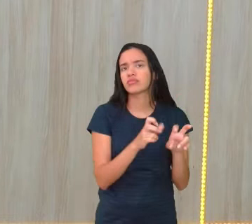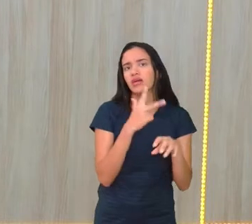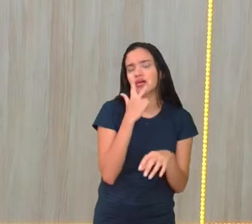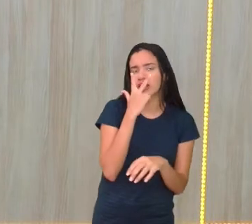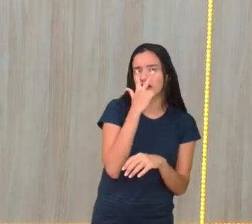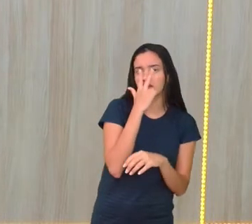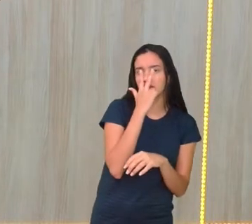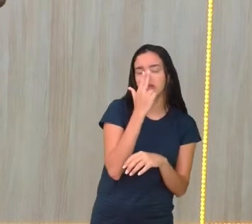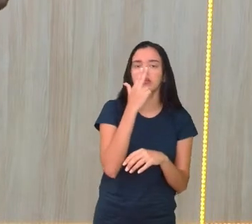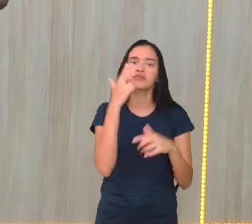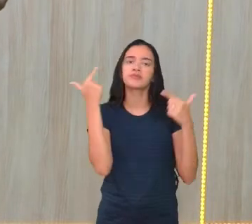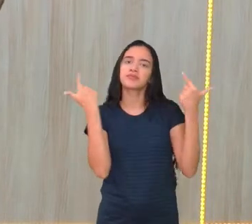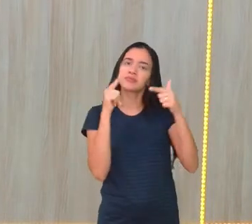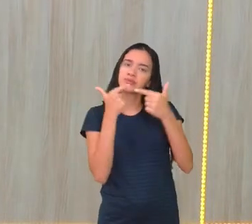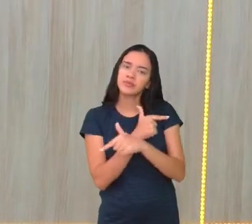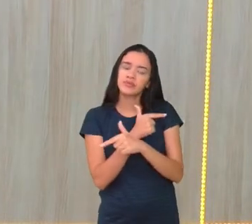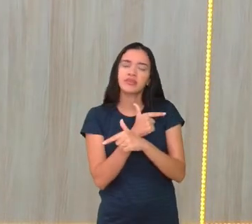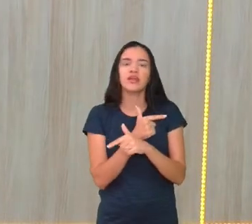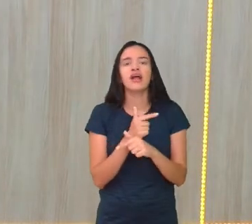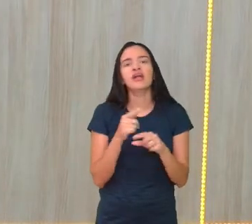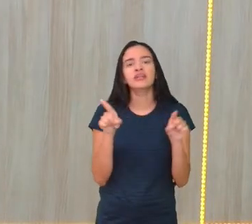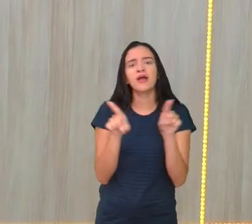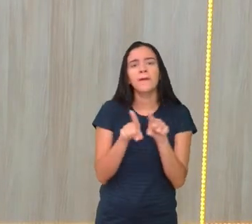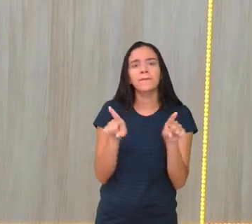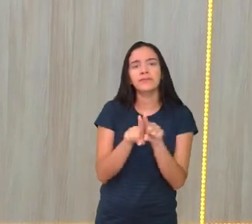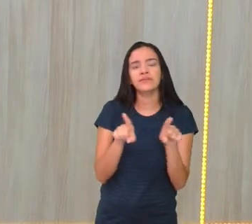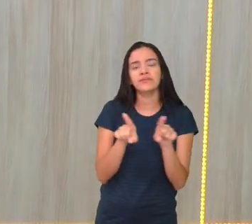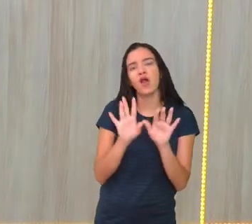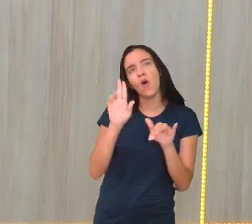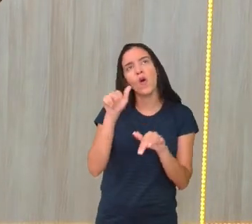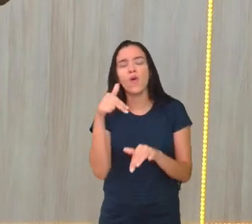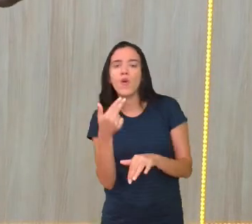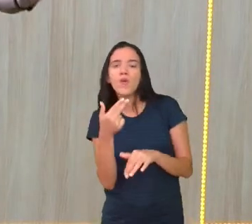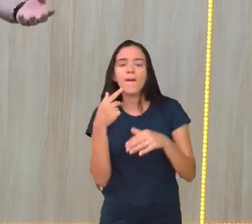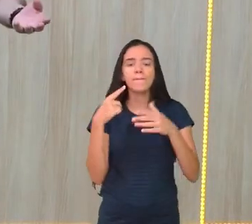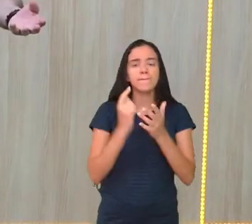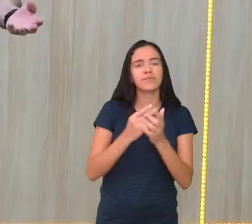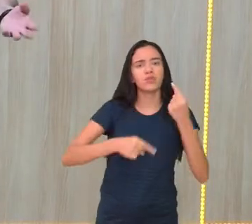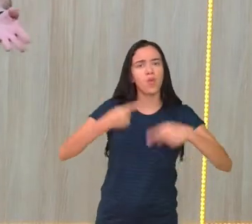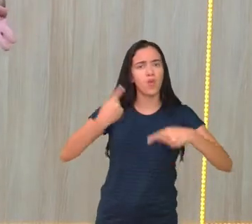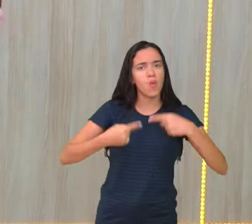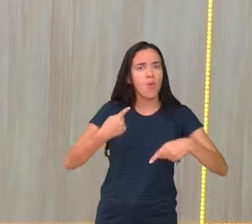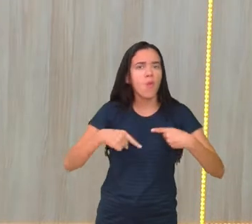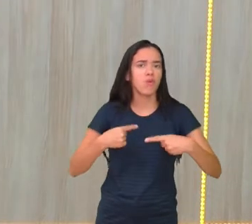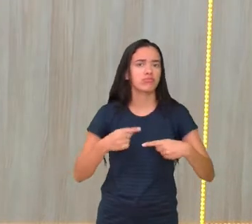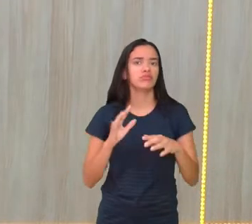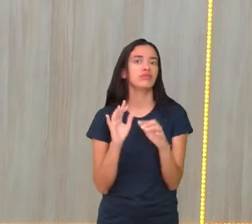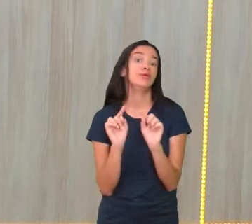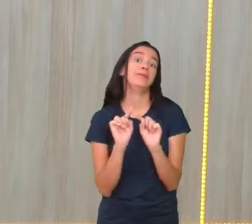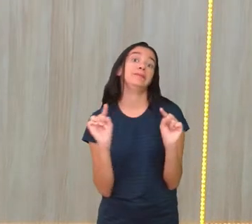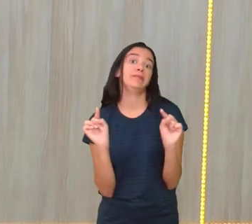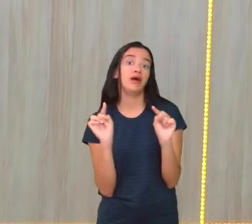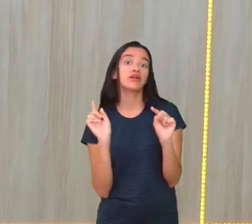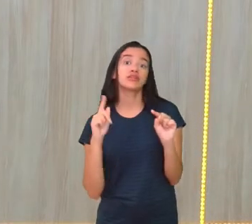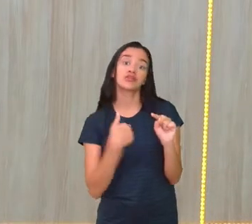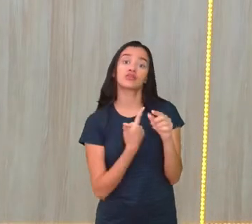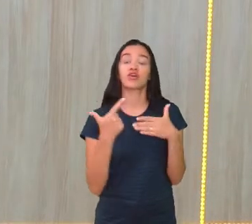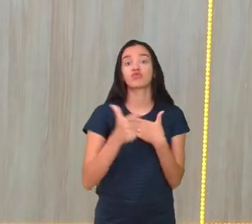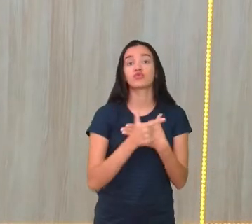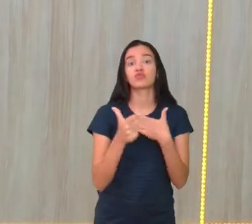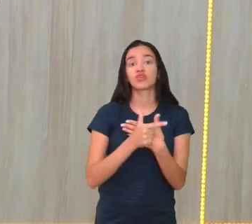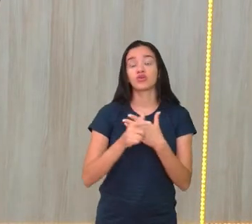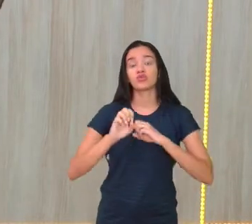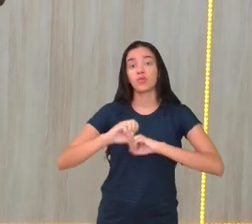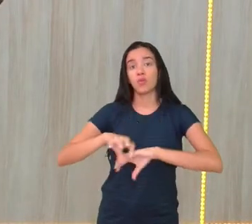parecer engraçados, absurdos ou polêmicos, mas na nossa função de